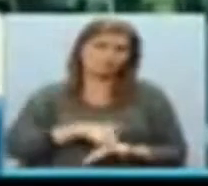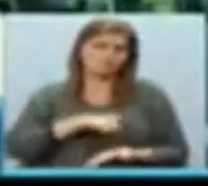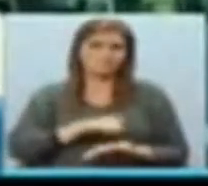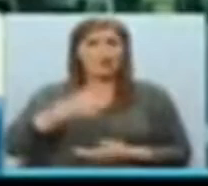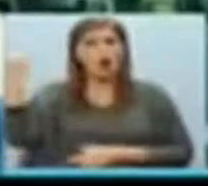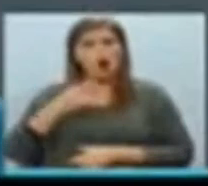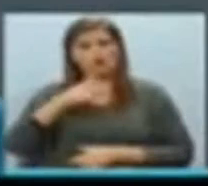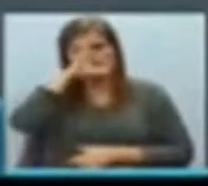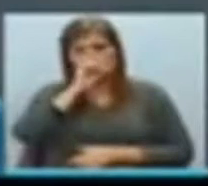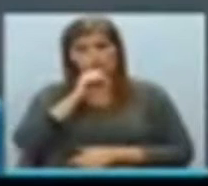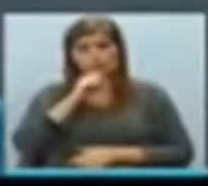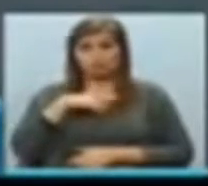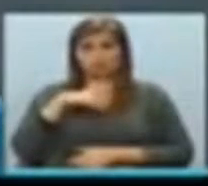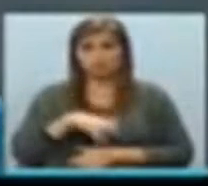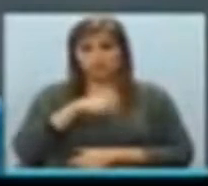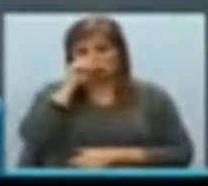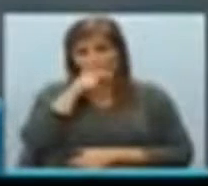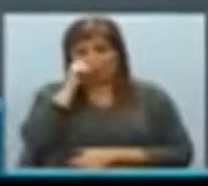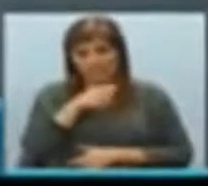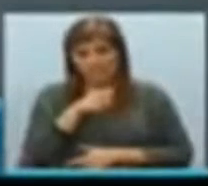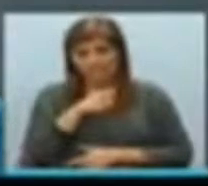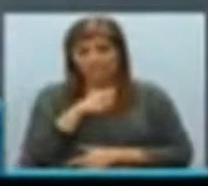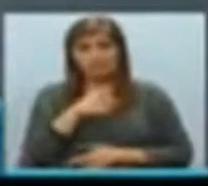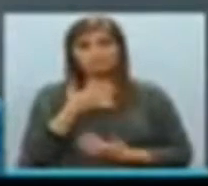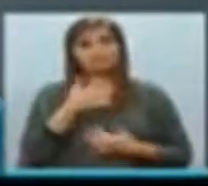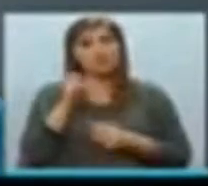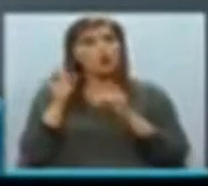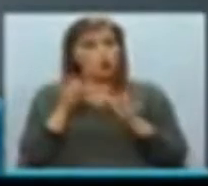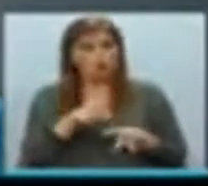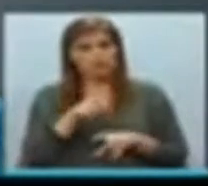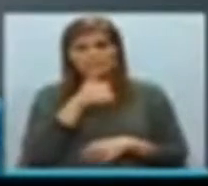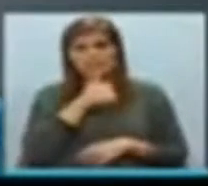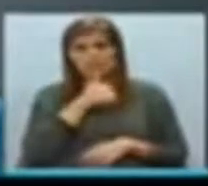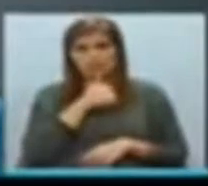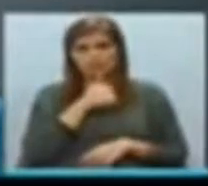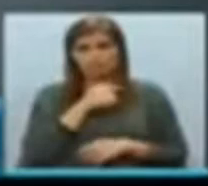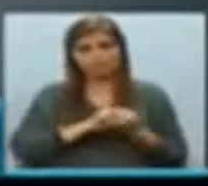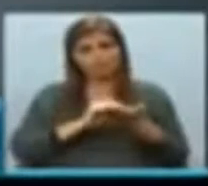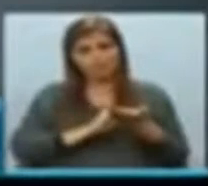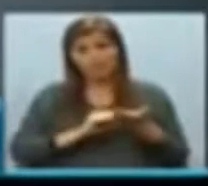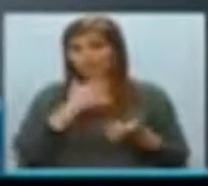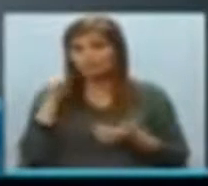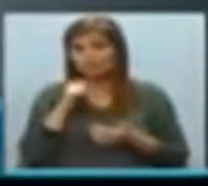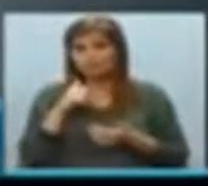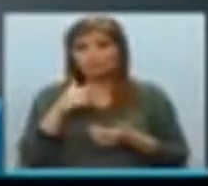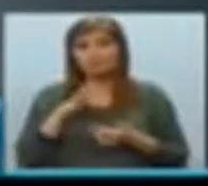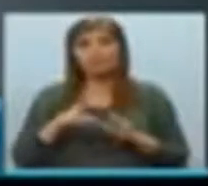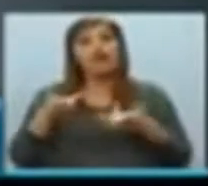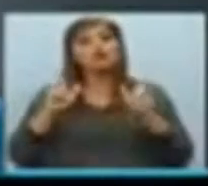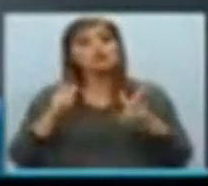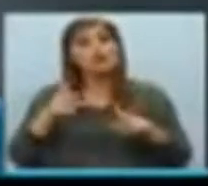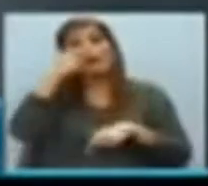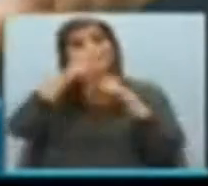que ainda era neutro nessa época da guerra mas contrariando uma circular que dizer que ele não podia dar vistos a pessoas que não